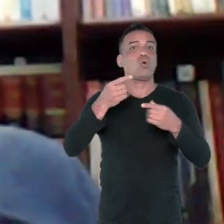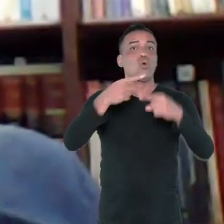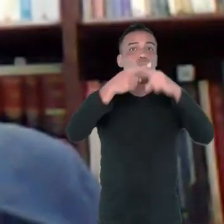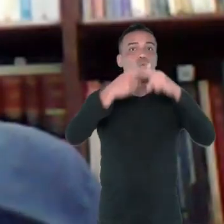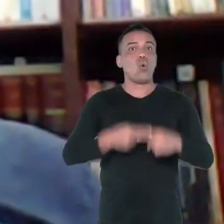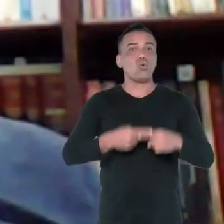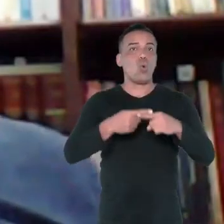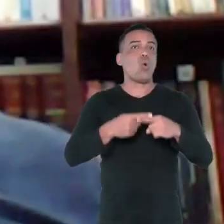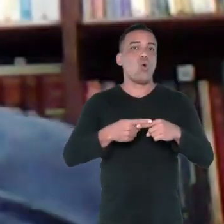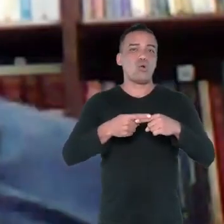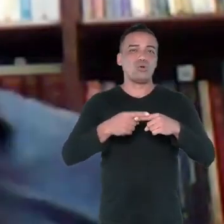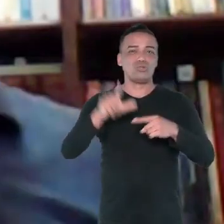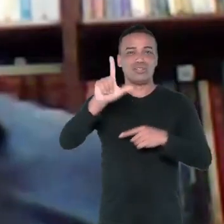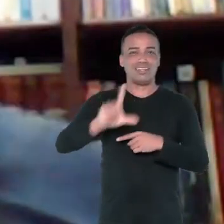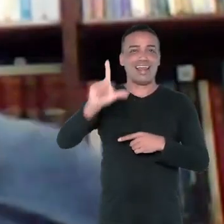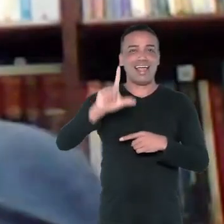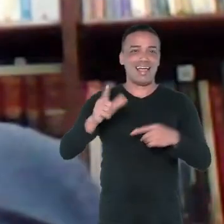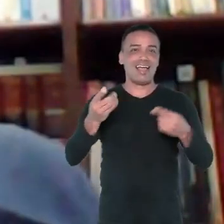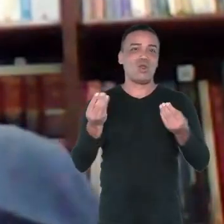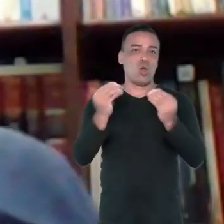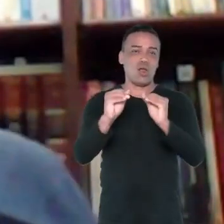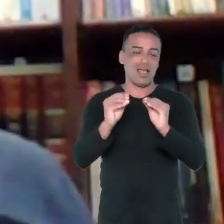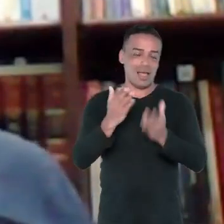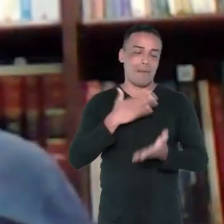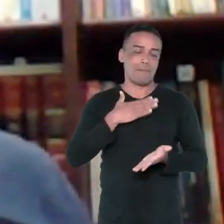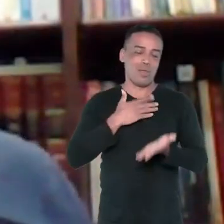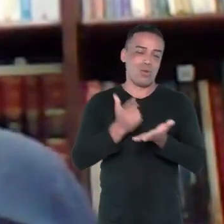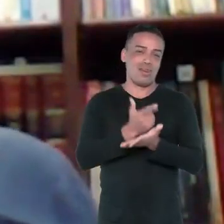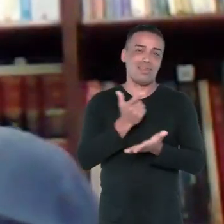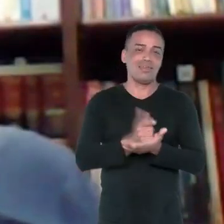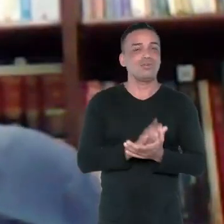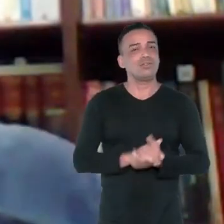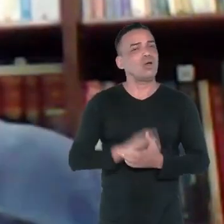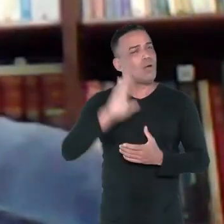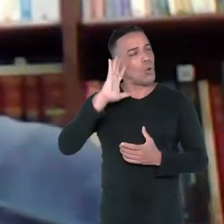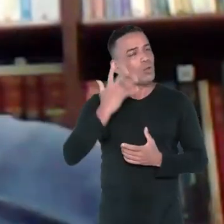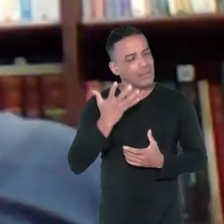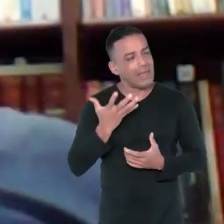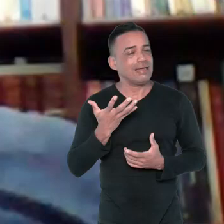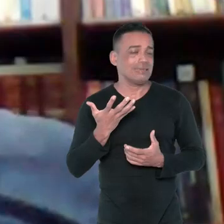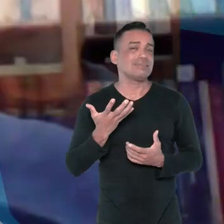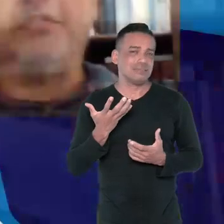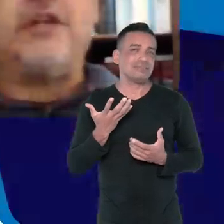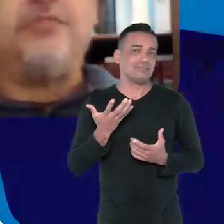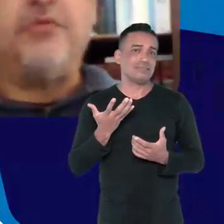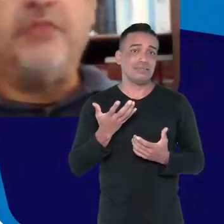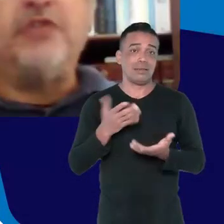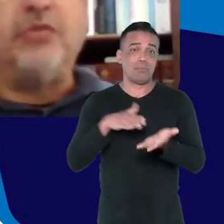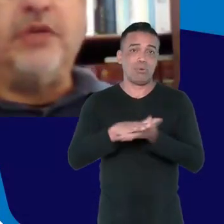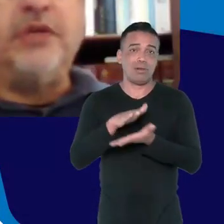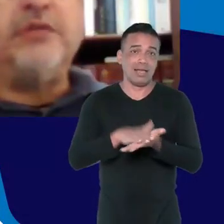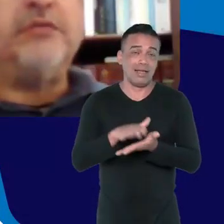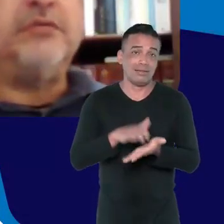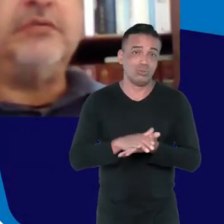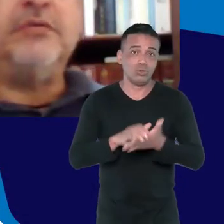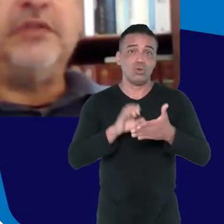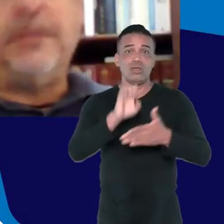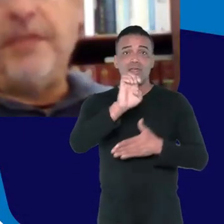literários. Porque o que acontece, Gabriel, e isso é uma realidade, o livro foi lançado por uma